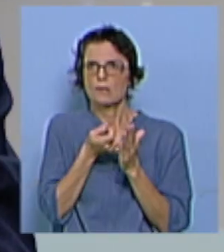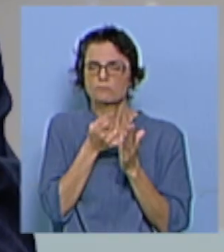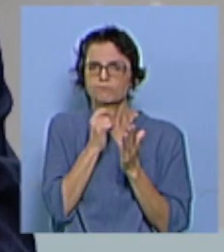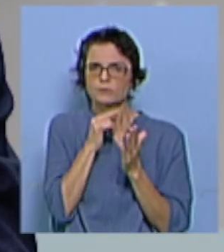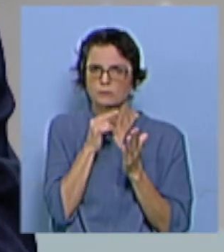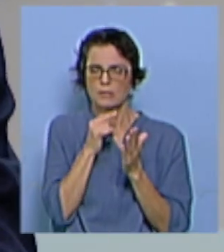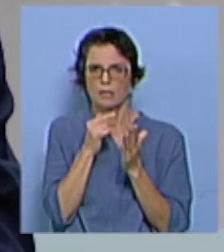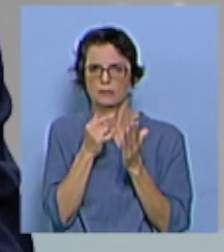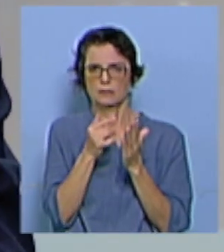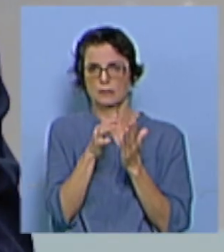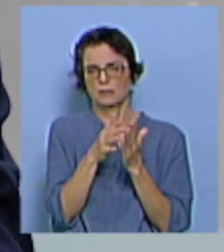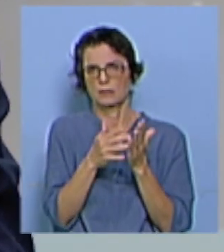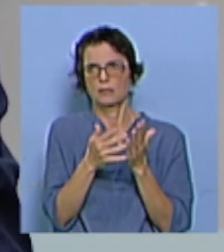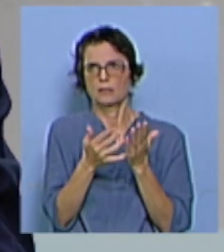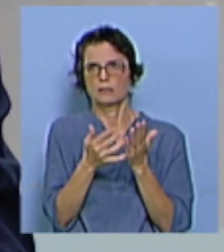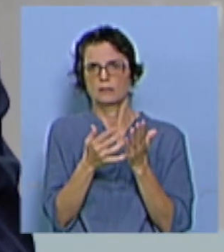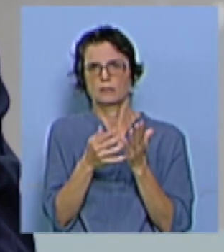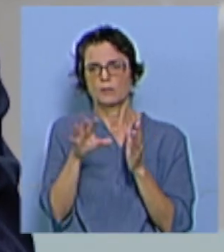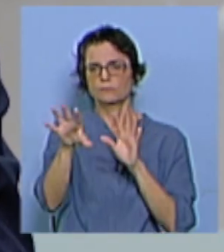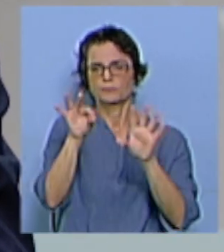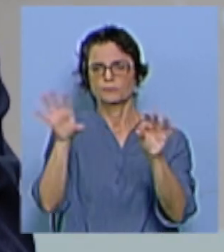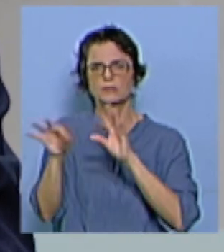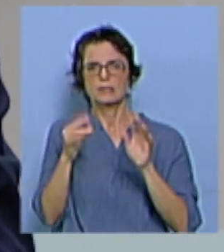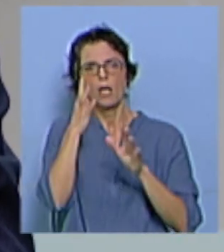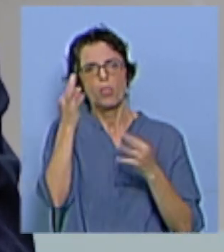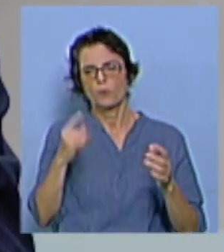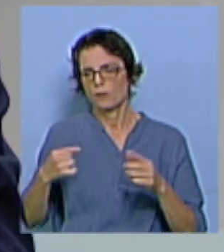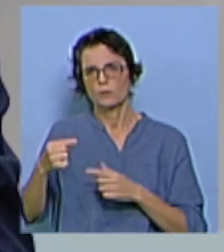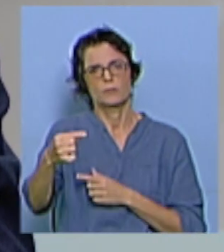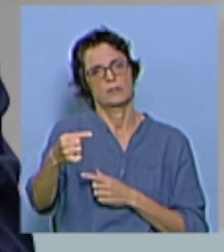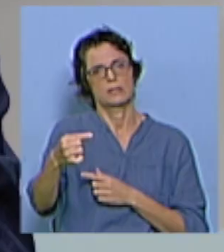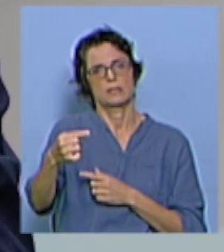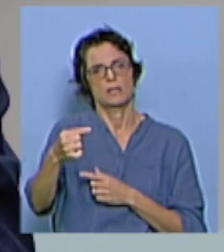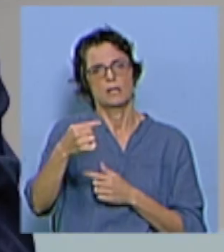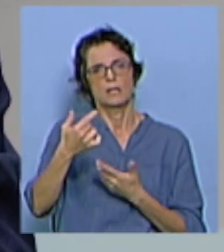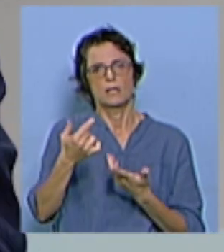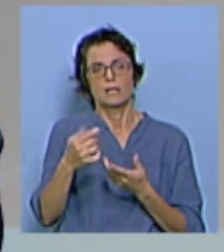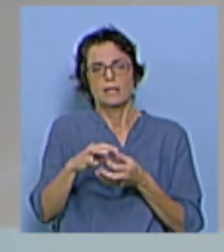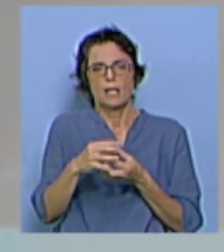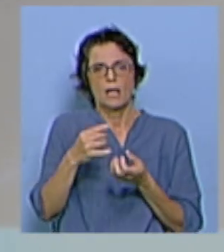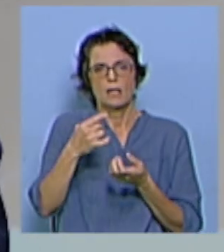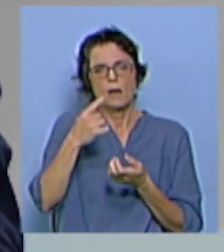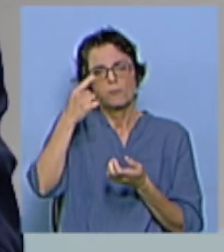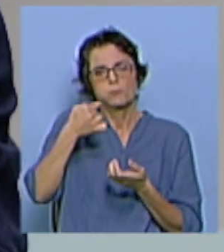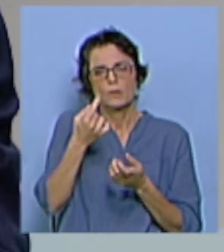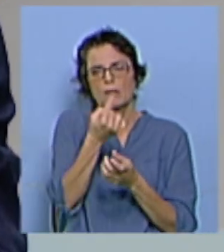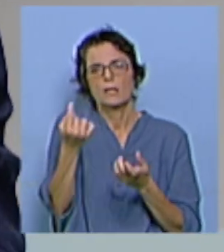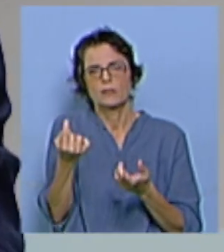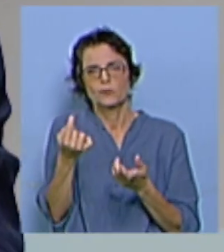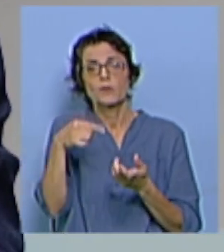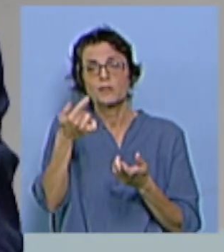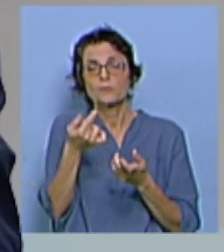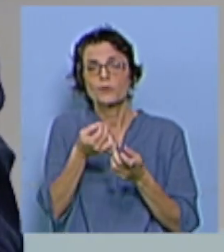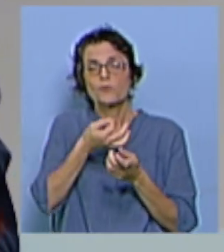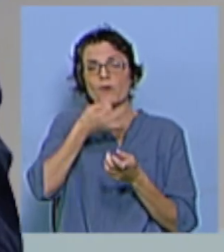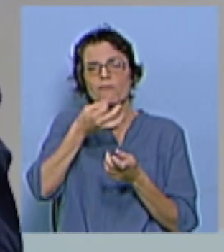de coisas normais do dia a dia, de coisas com que aquelas pessoas contactavam todos os dias, falar-lhes depois